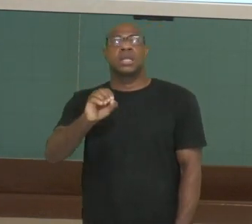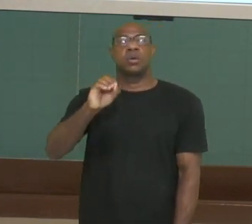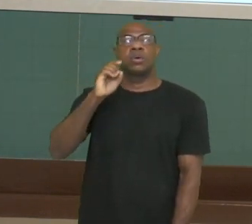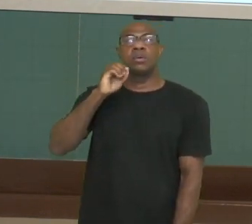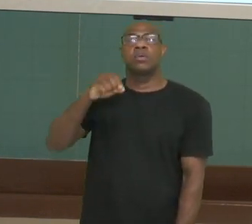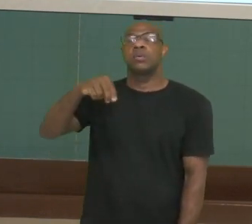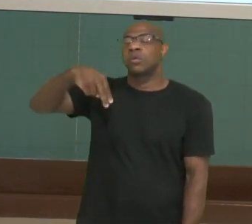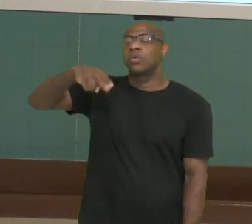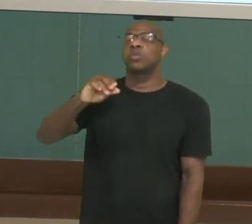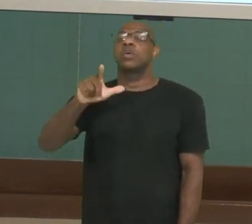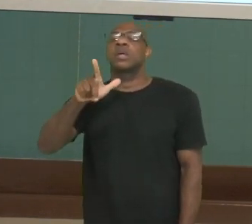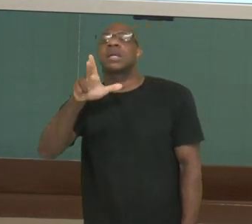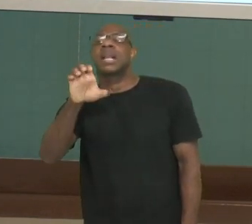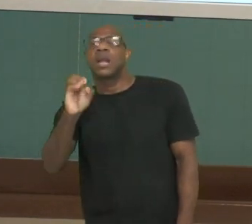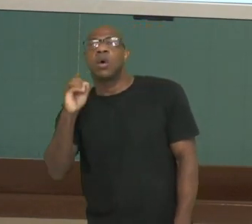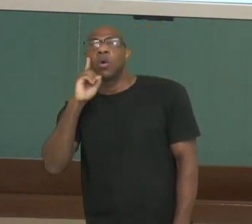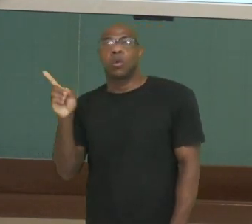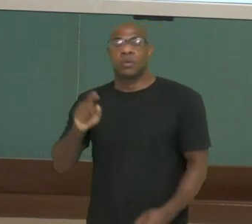aqui o núcleo da